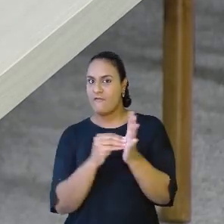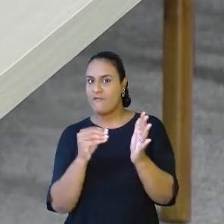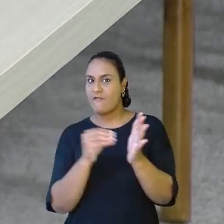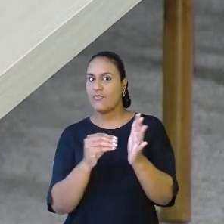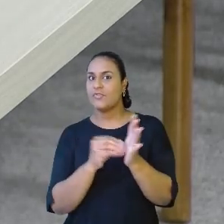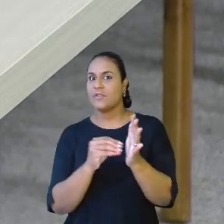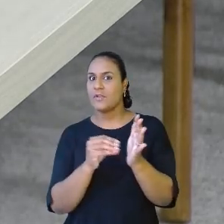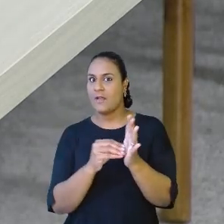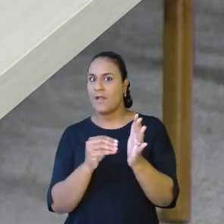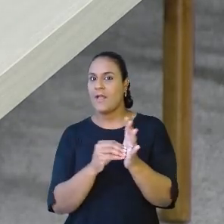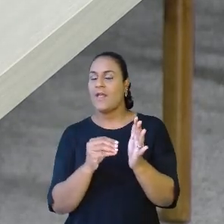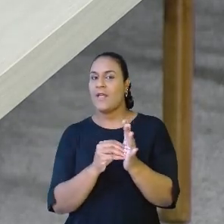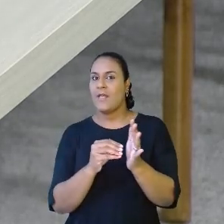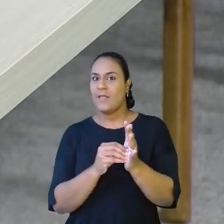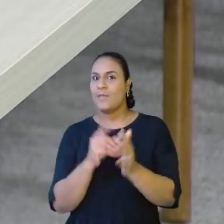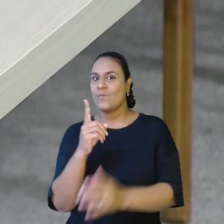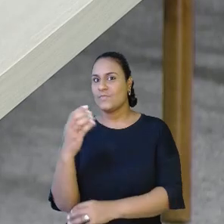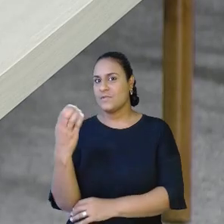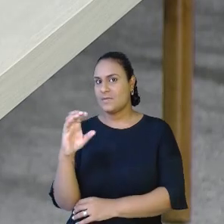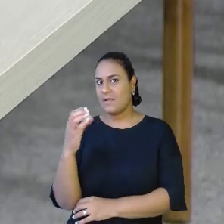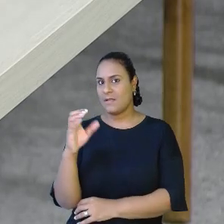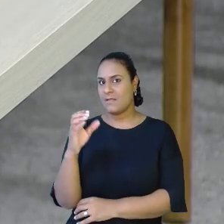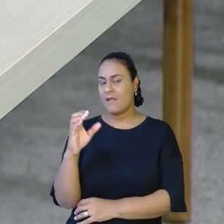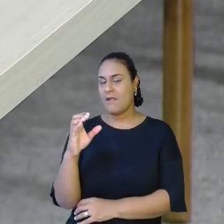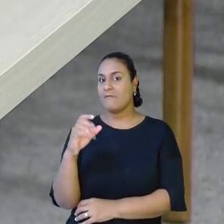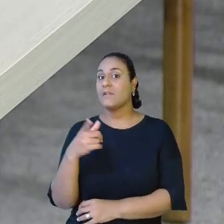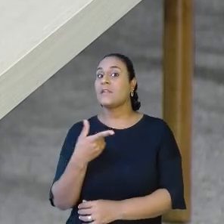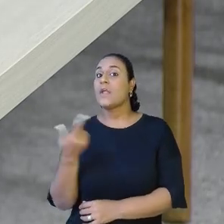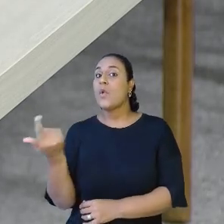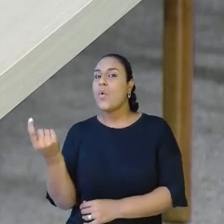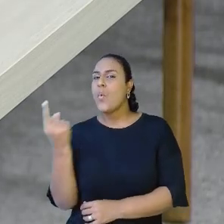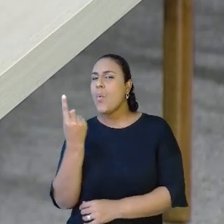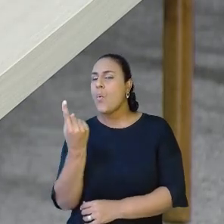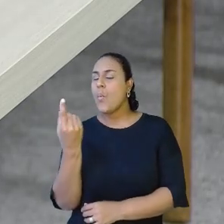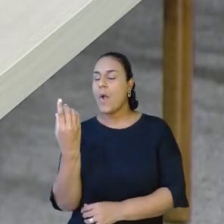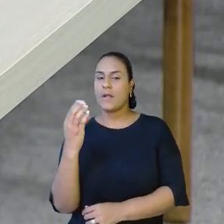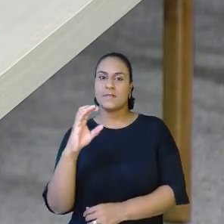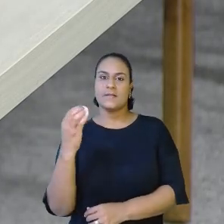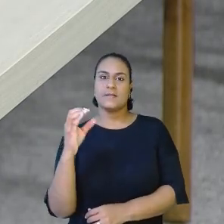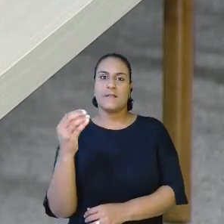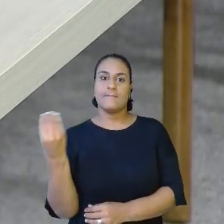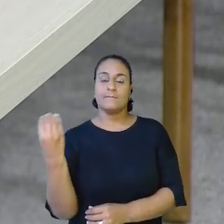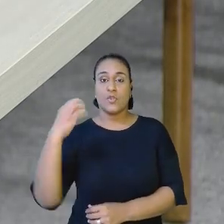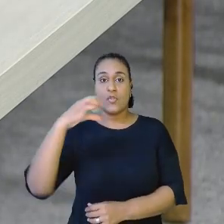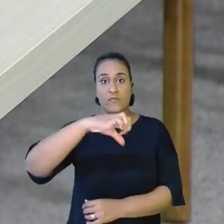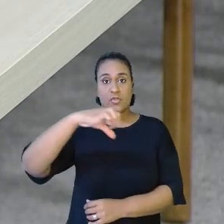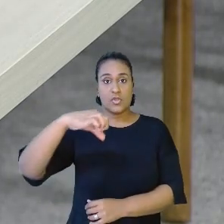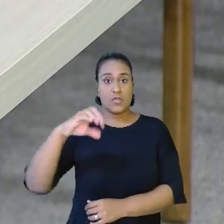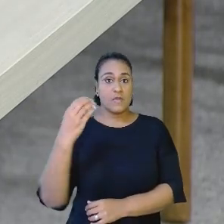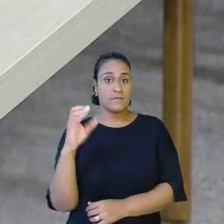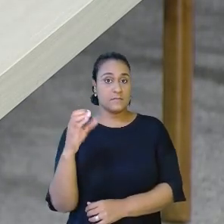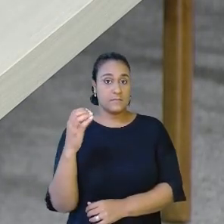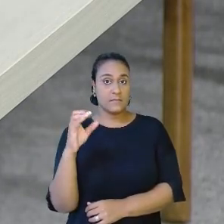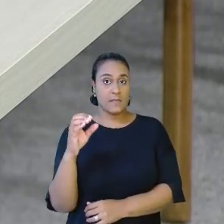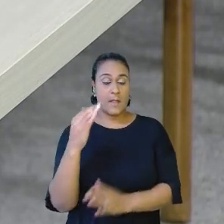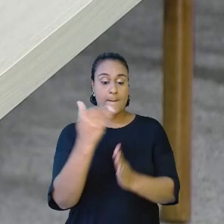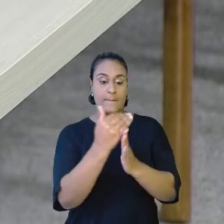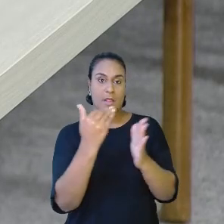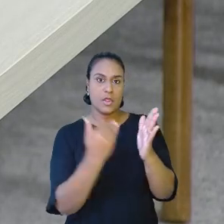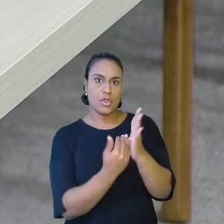até desenhei aqui para vocês, ó. Então, outra moedinha. Como 99 centavos